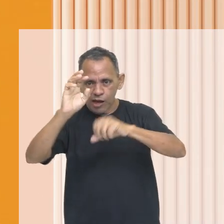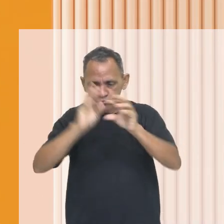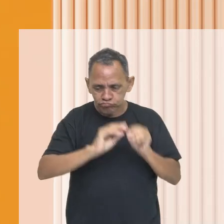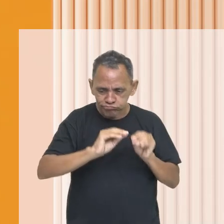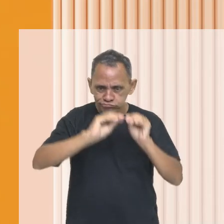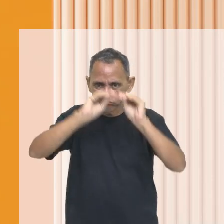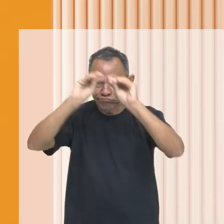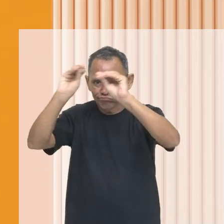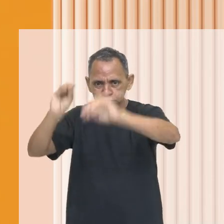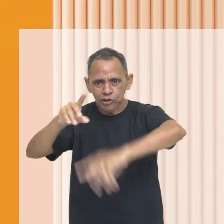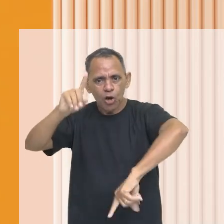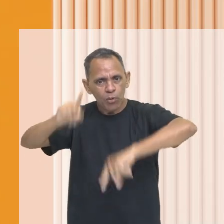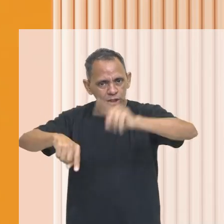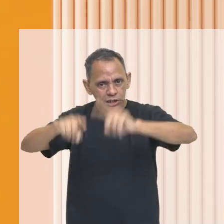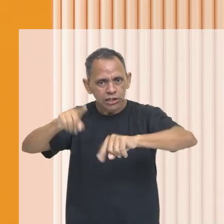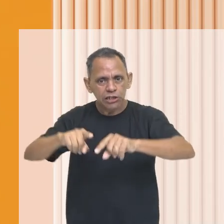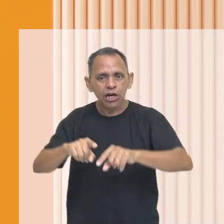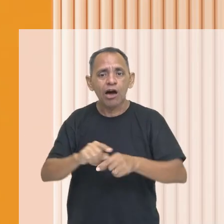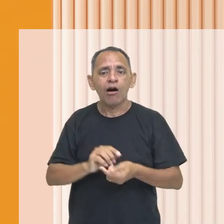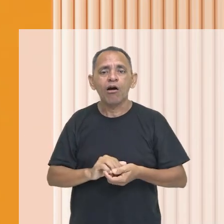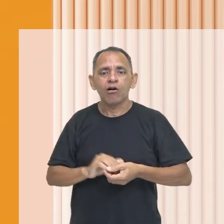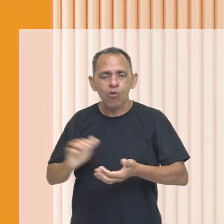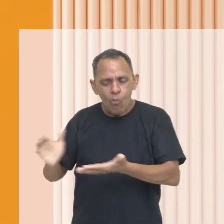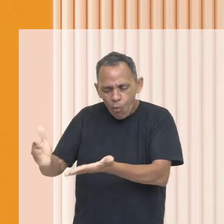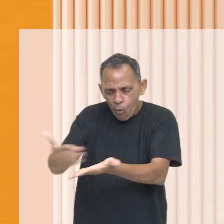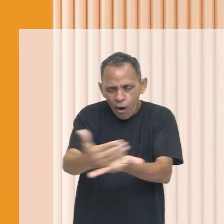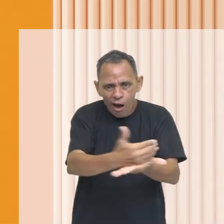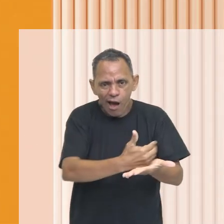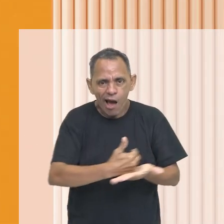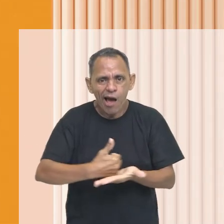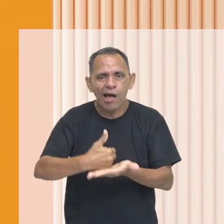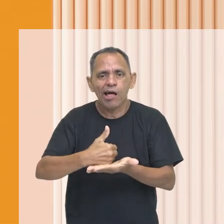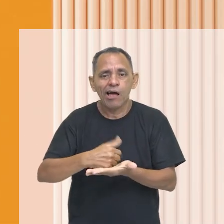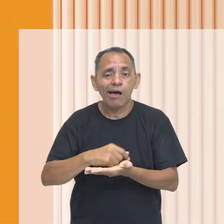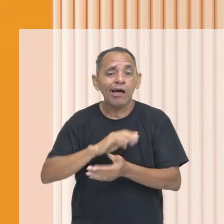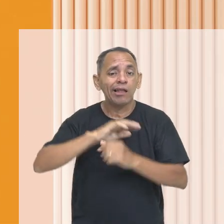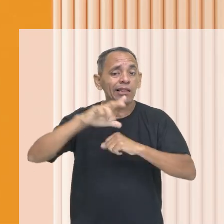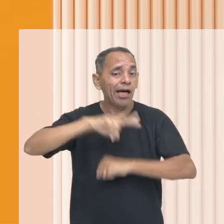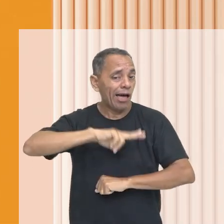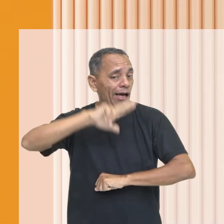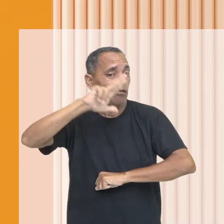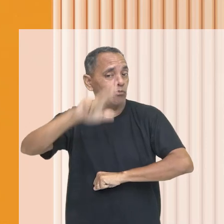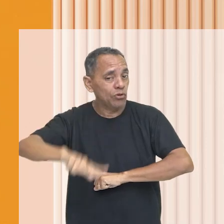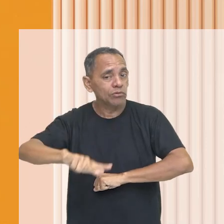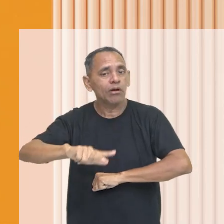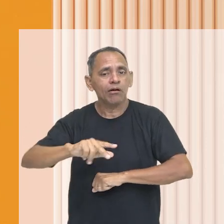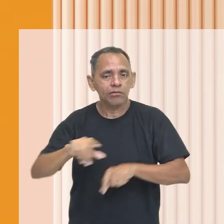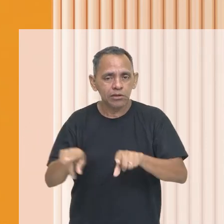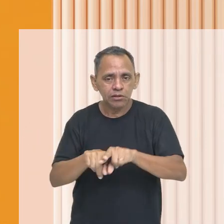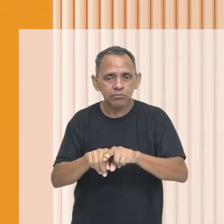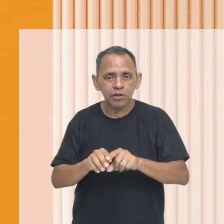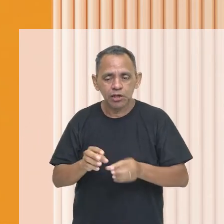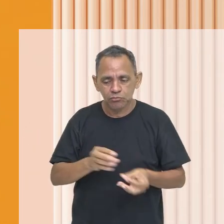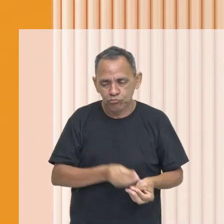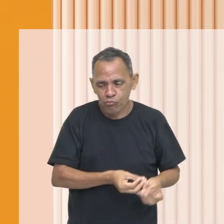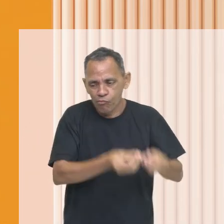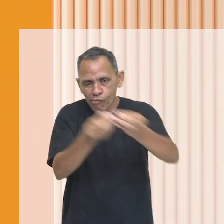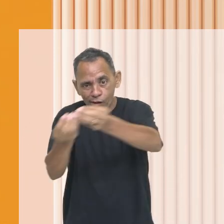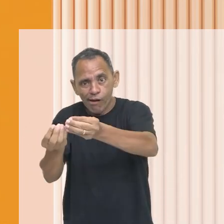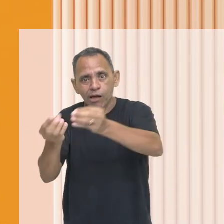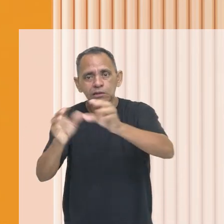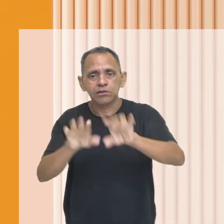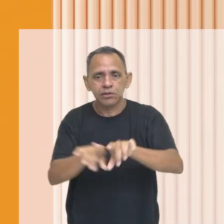a metrópole. Quem era a metrópole? A coroa portuguesa, Portugal. Então, você vai